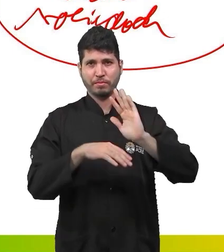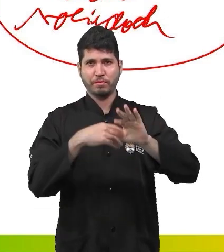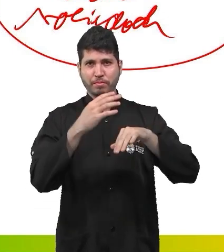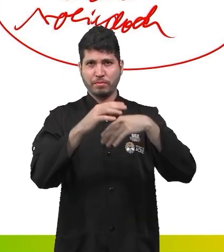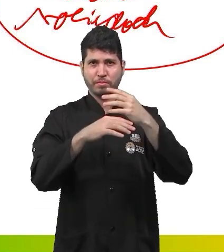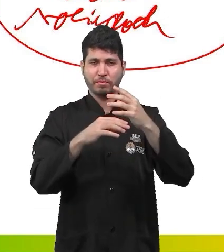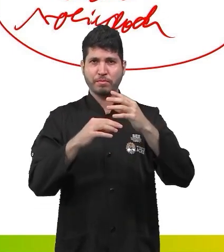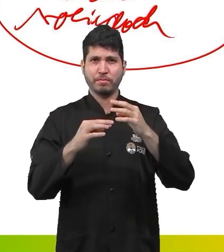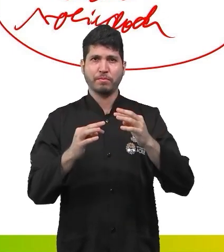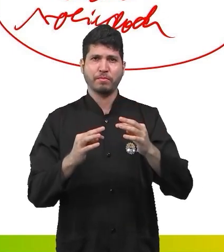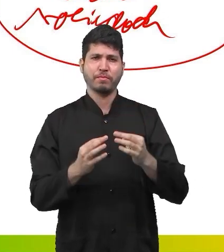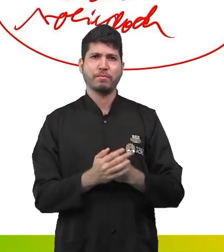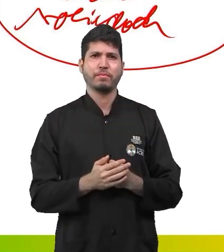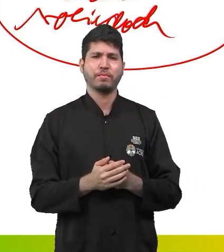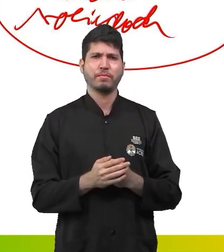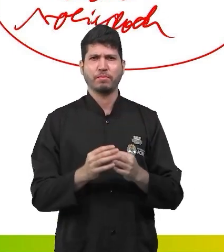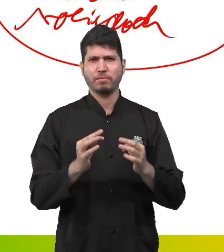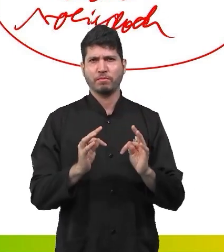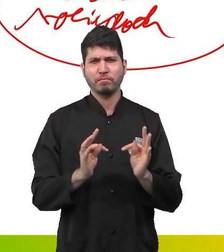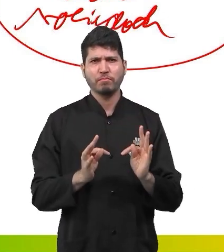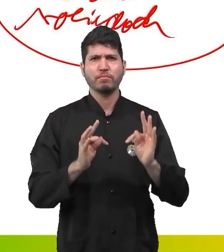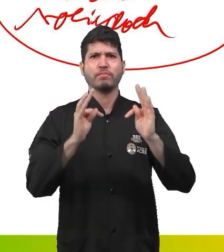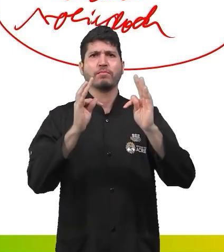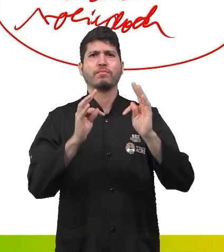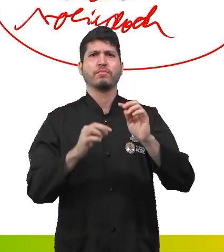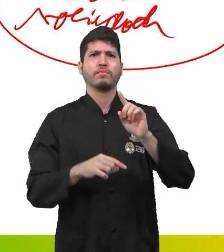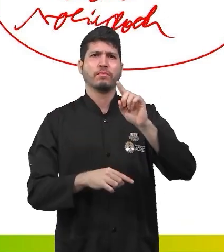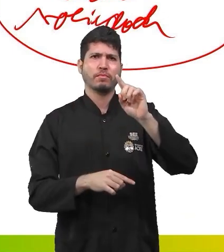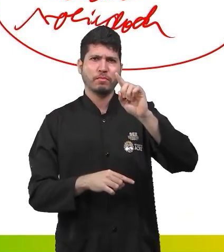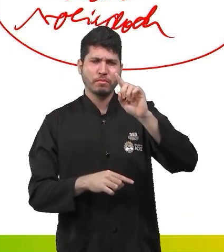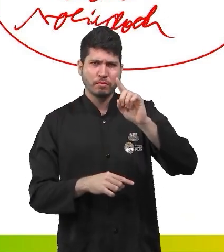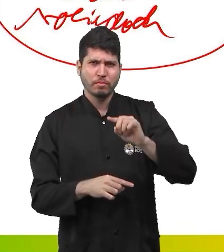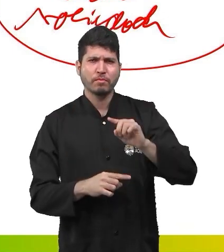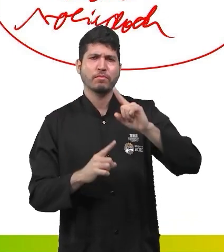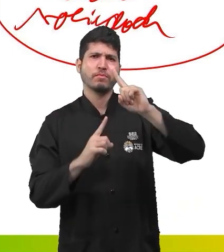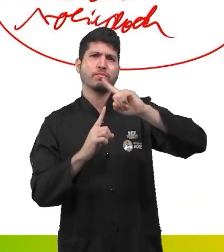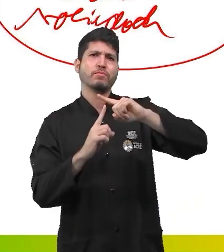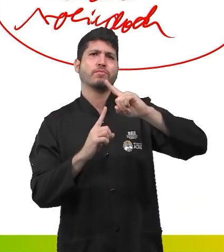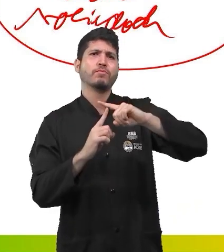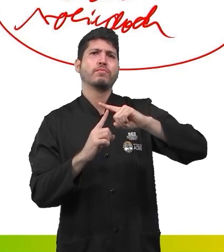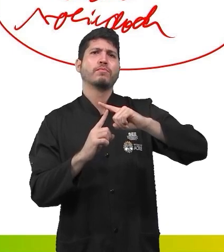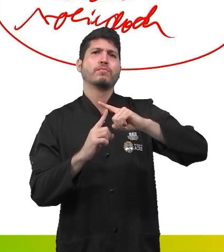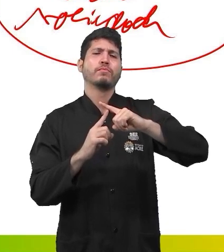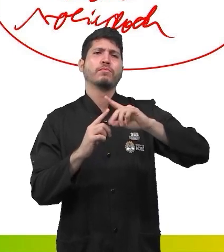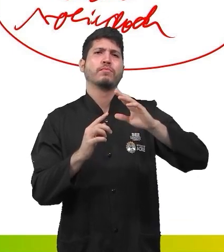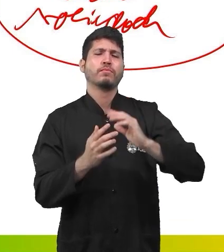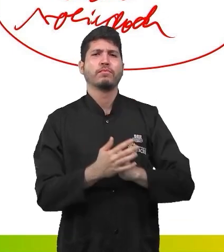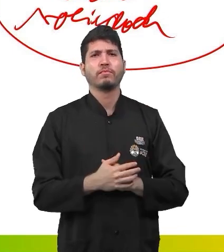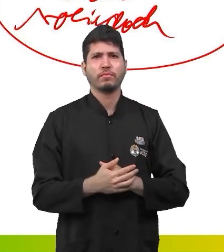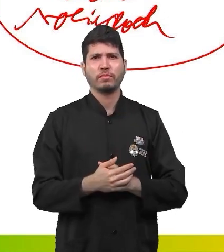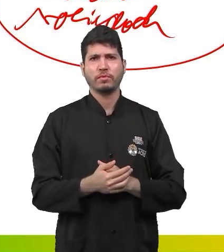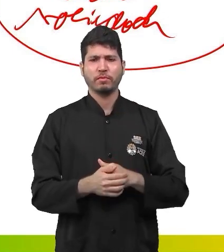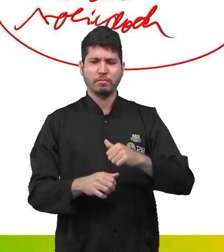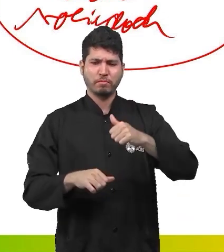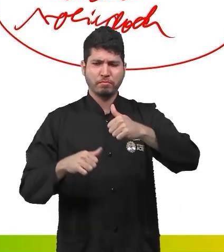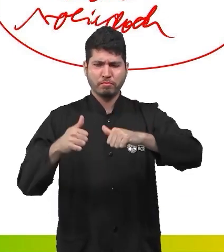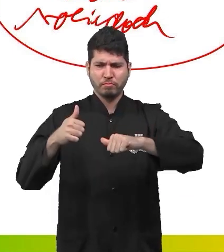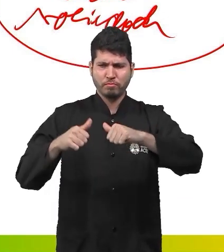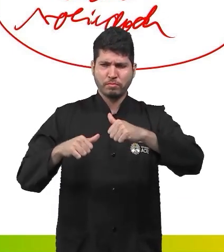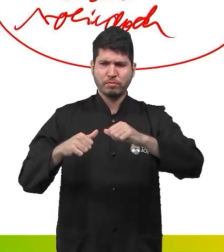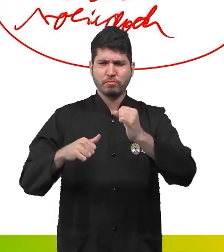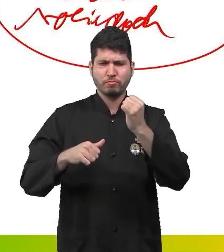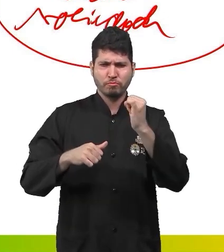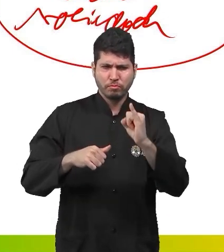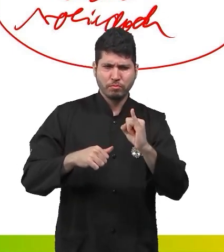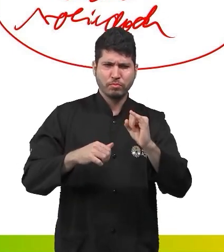desenvolvimento tecnológico de uma sociedade é o parâmetro definitivo para avaliar se uma cultura é superior